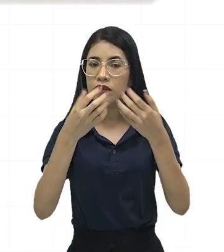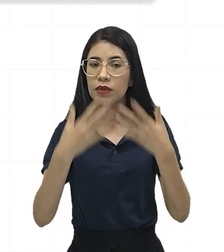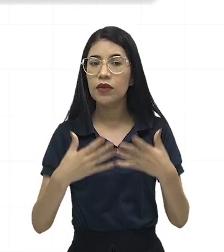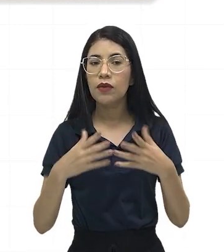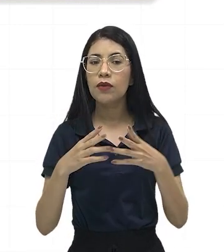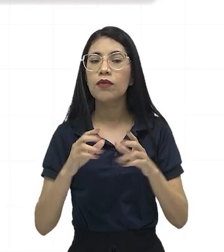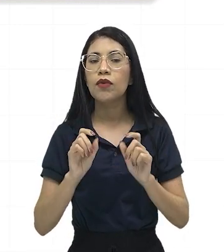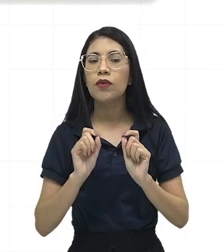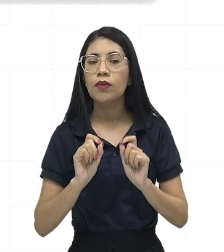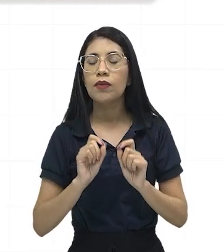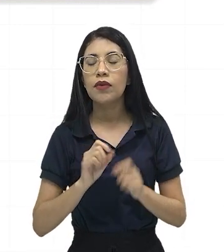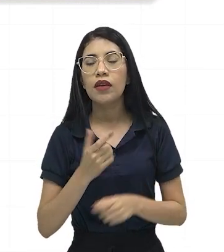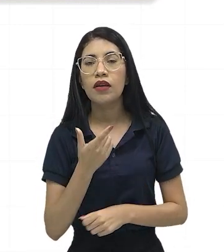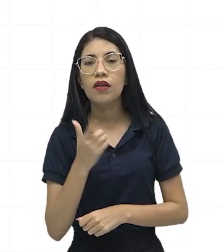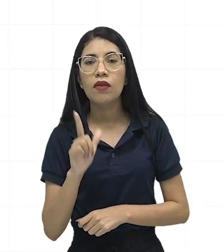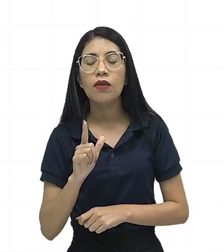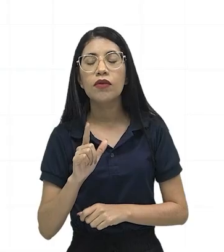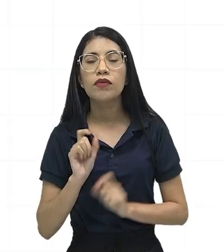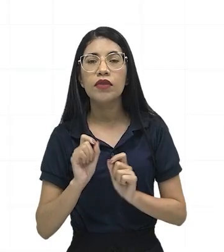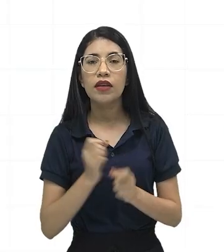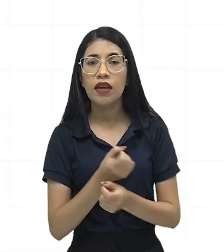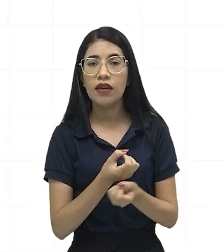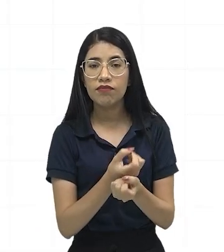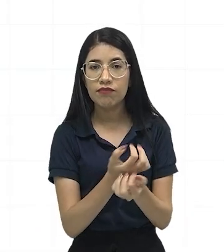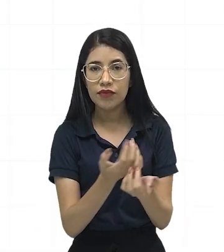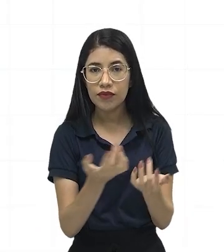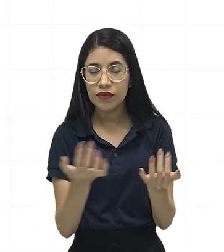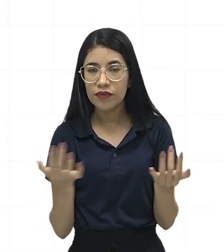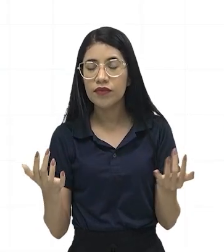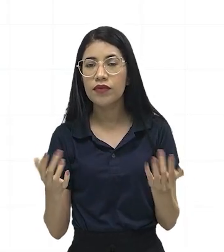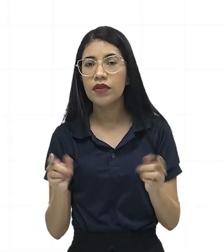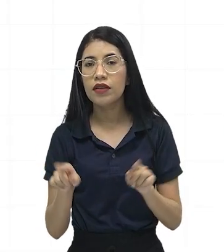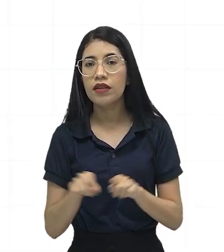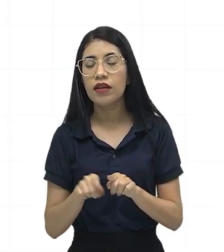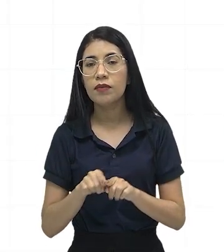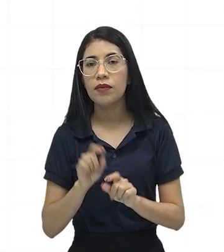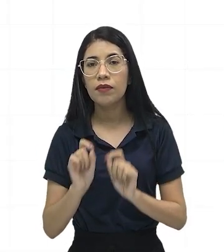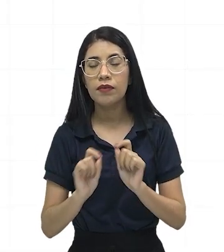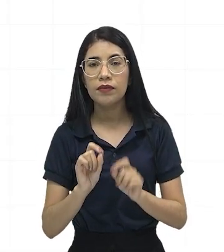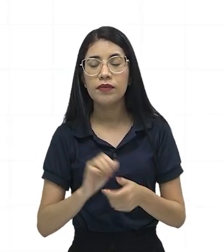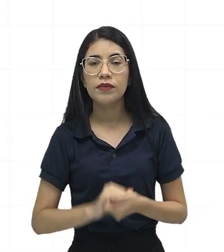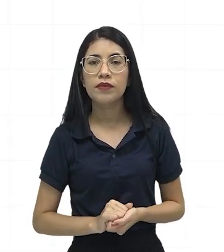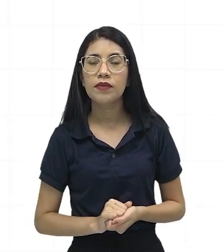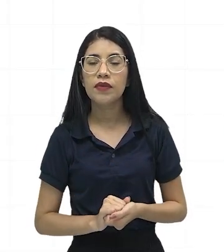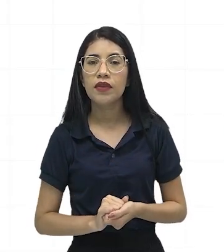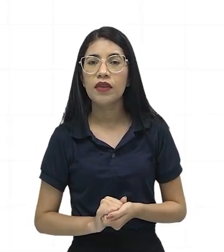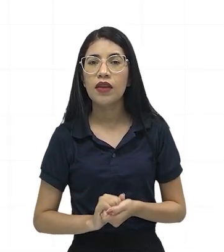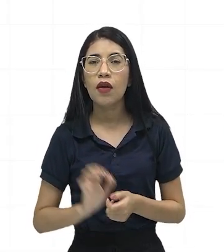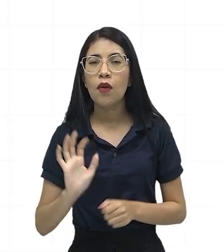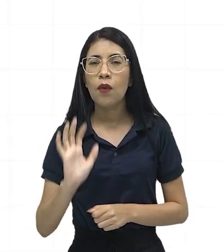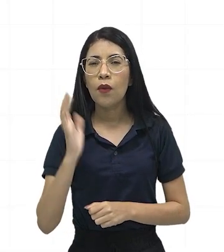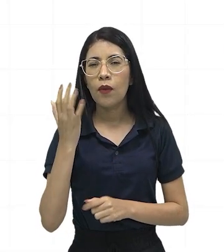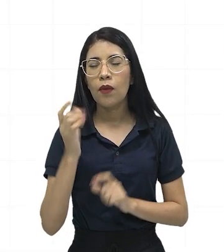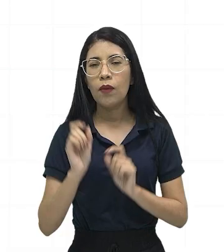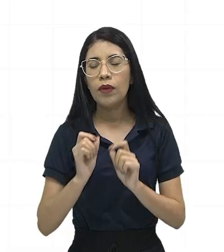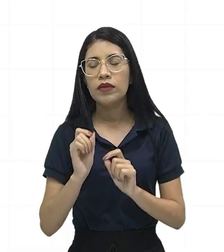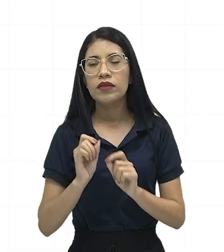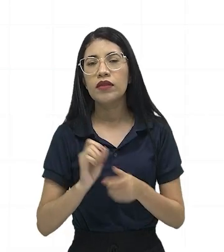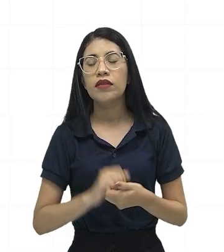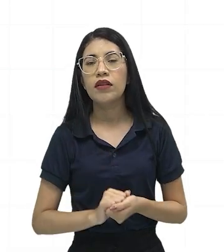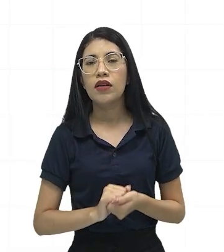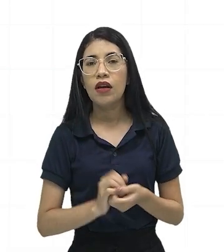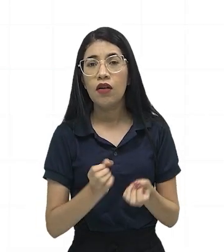desmatamento, mas tem também, gente, as queimadas, né? Que são os eventos em que o fogo é